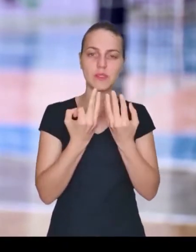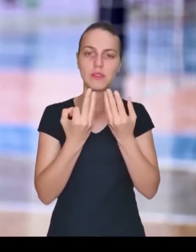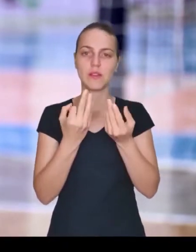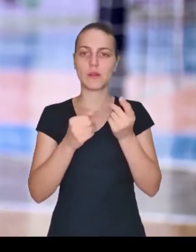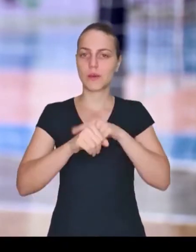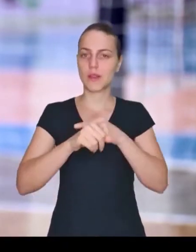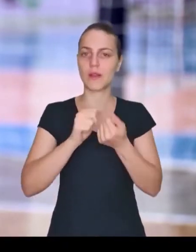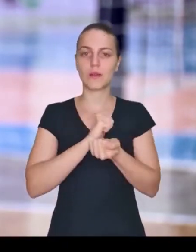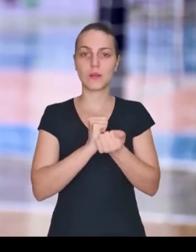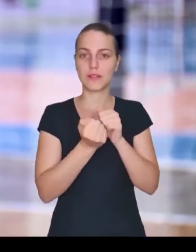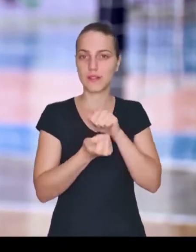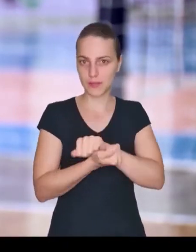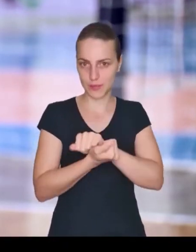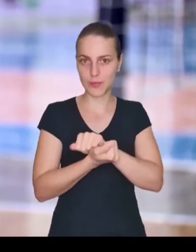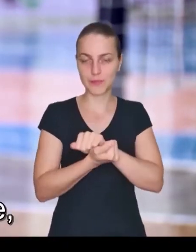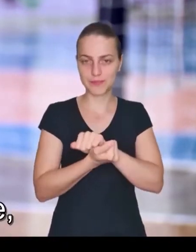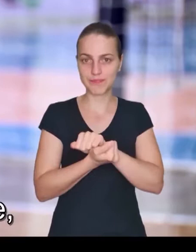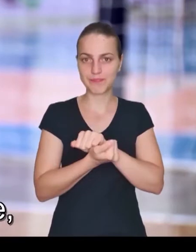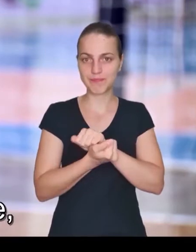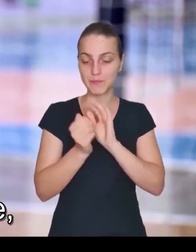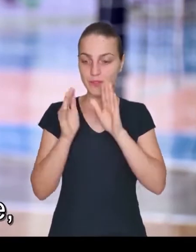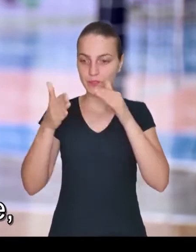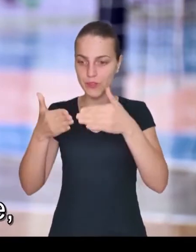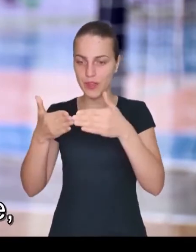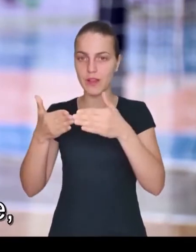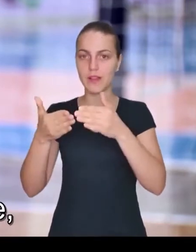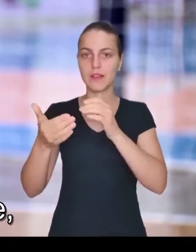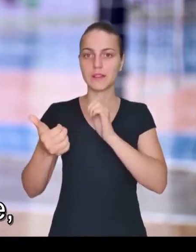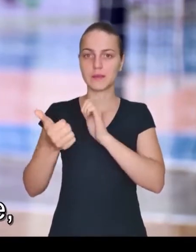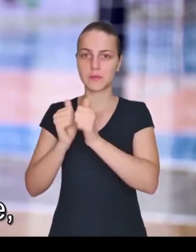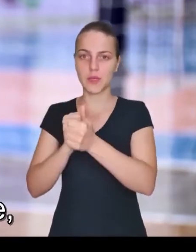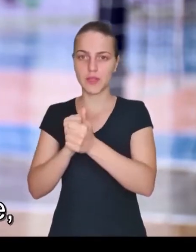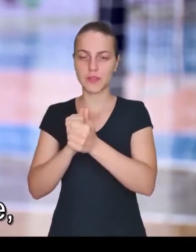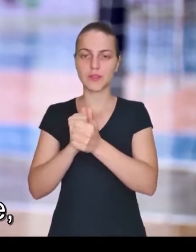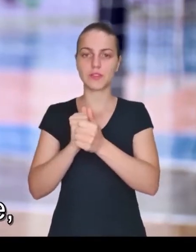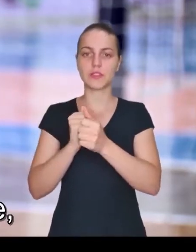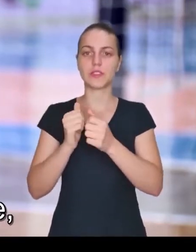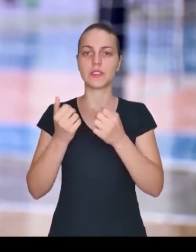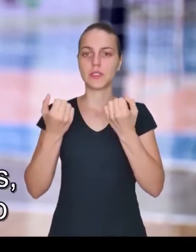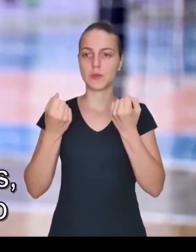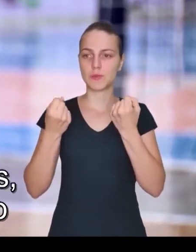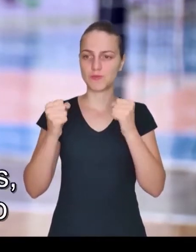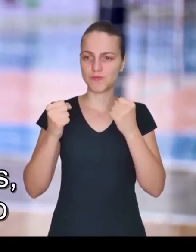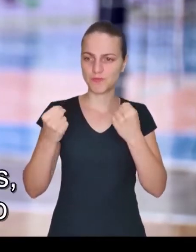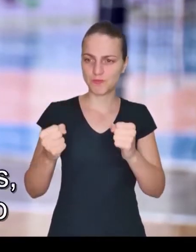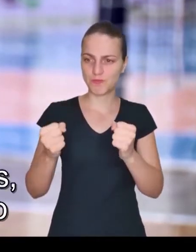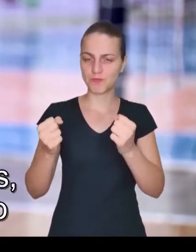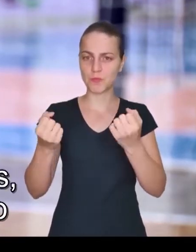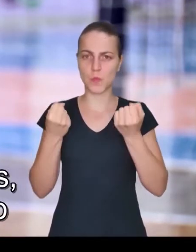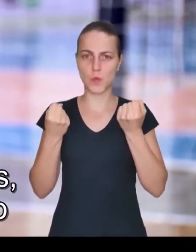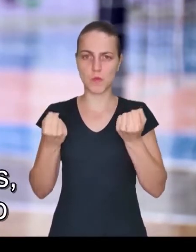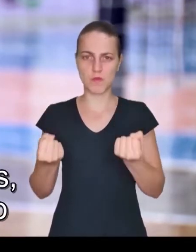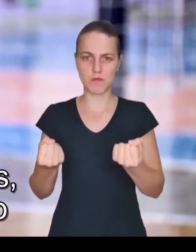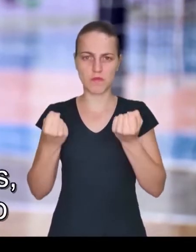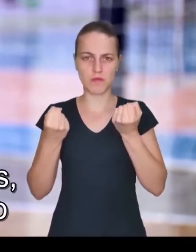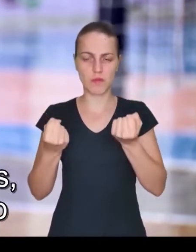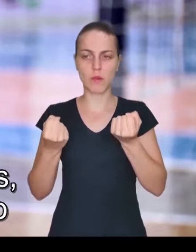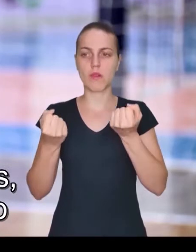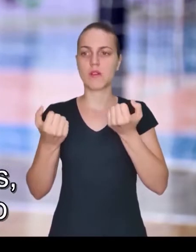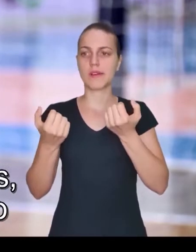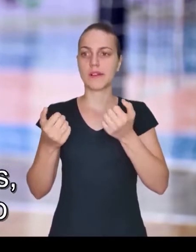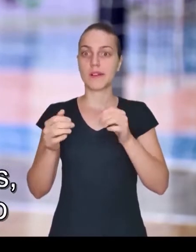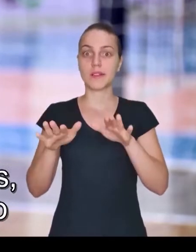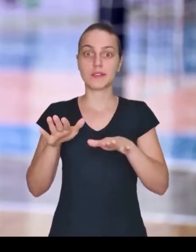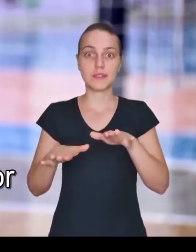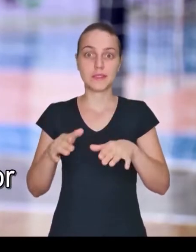horários voltado para o esporte, é musculação, é garra, é vontade, eu desloco grandes distâncias, às vezes 4